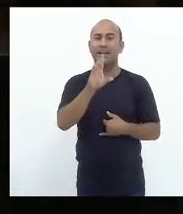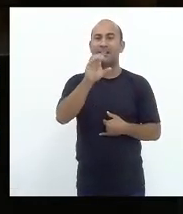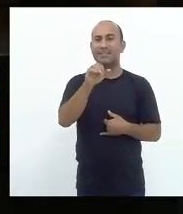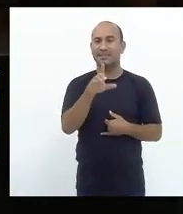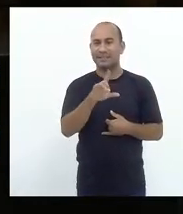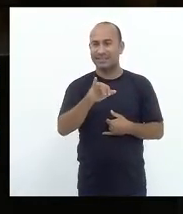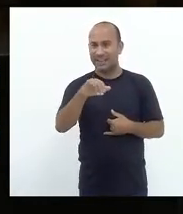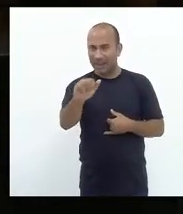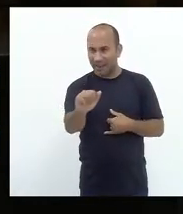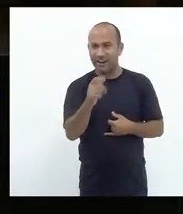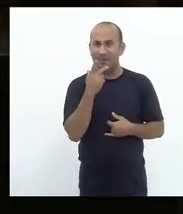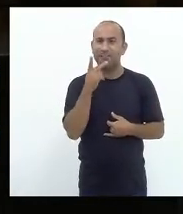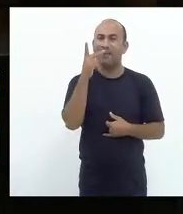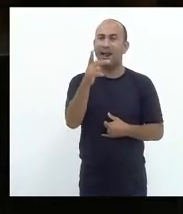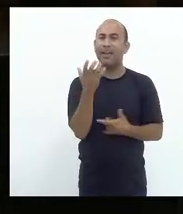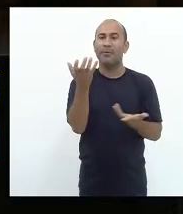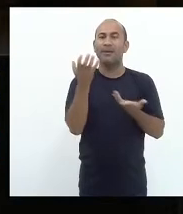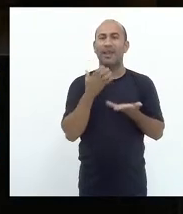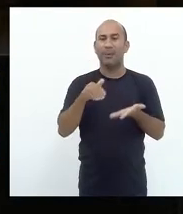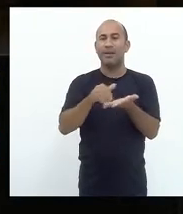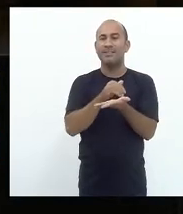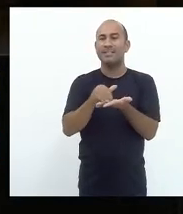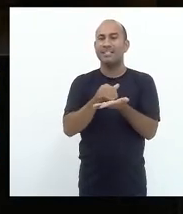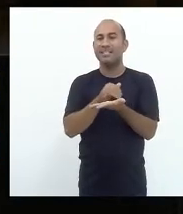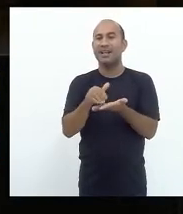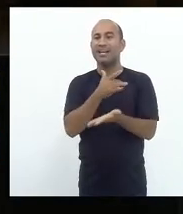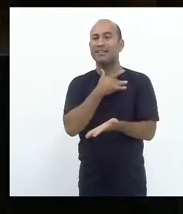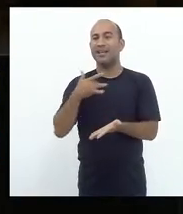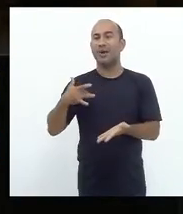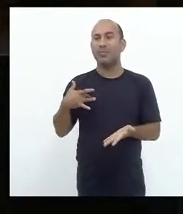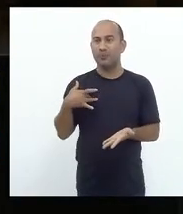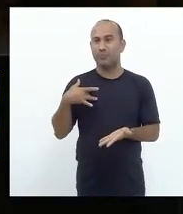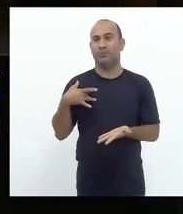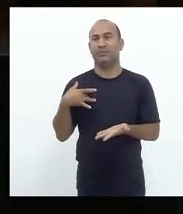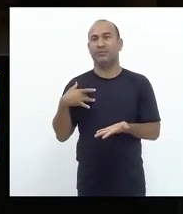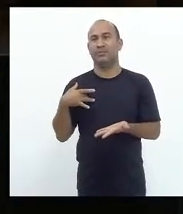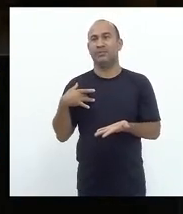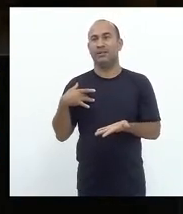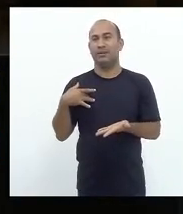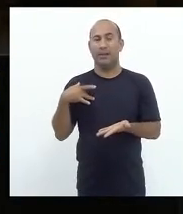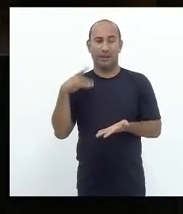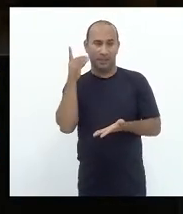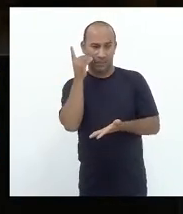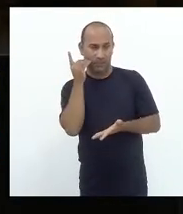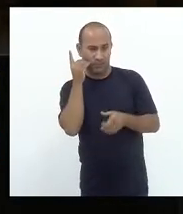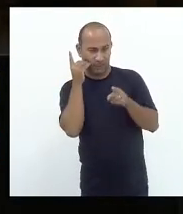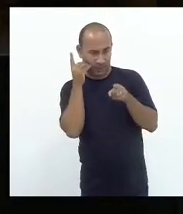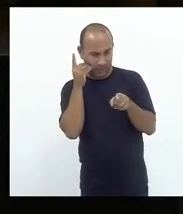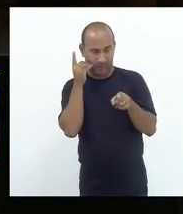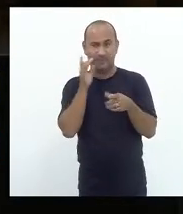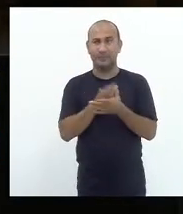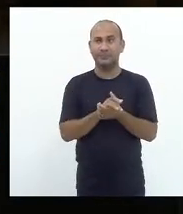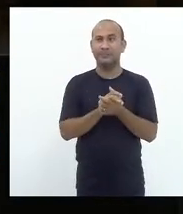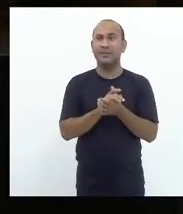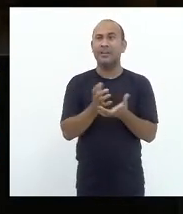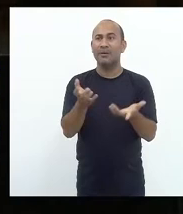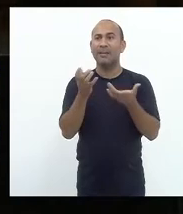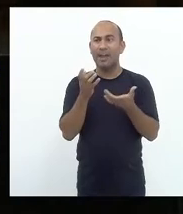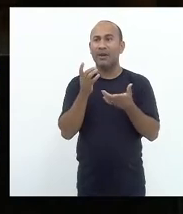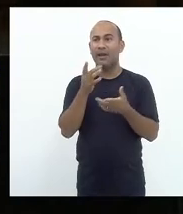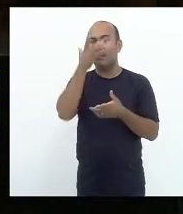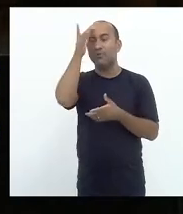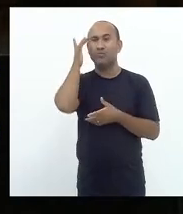aqui, eu quero que a Secretaria de Saúde da cidade da deputada, quero que a